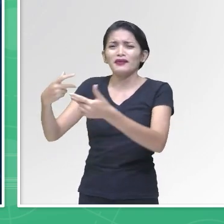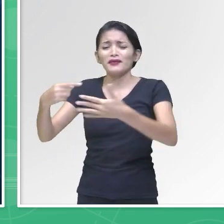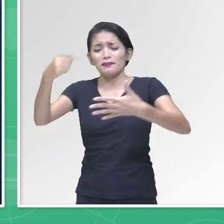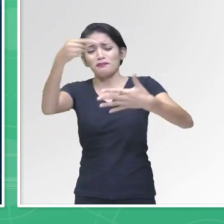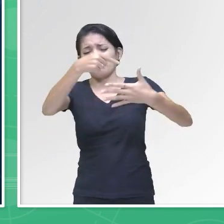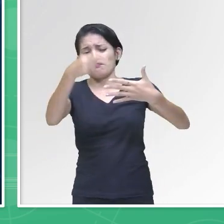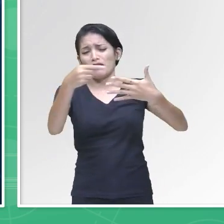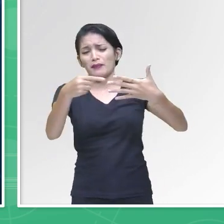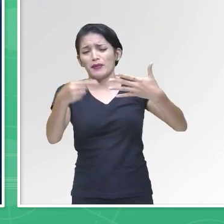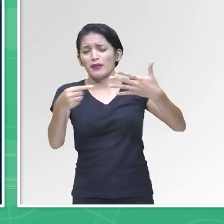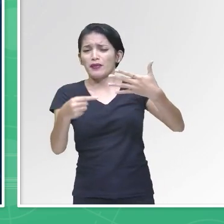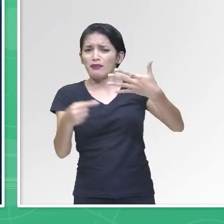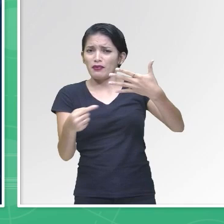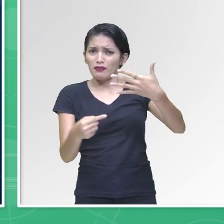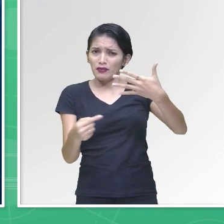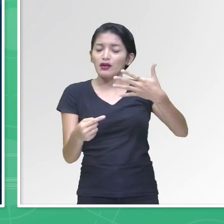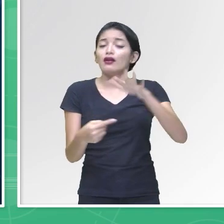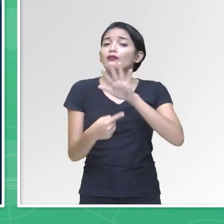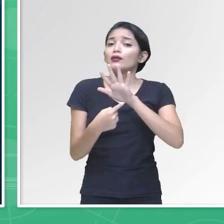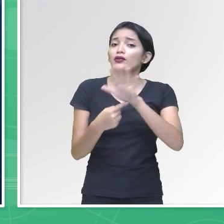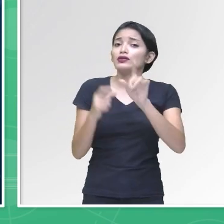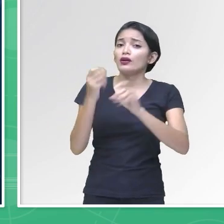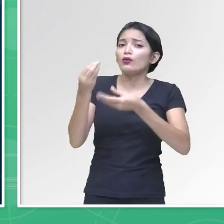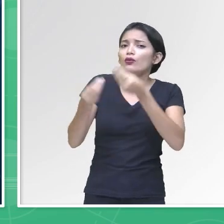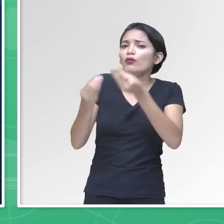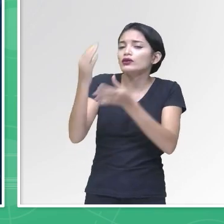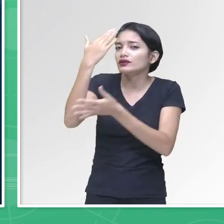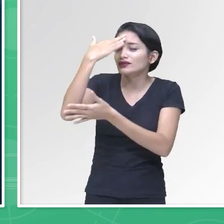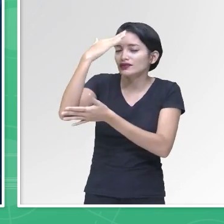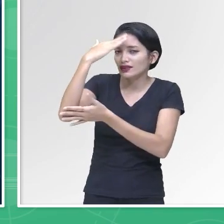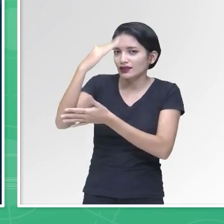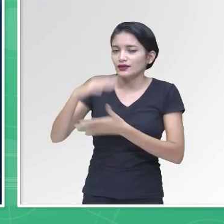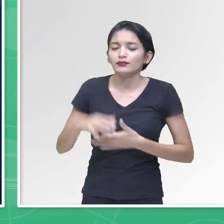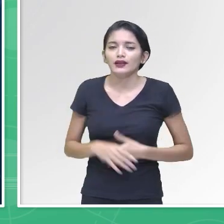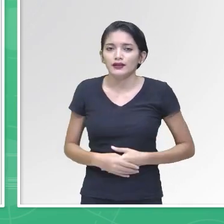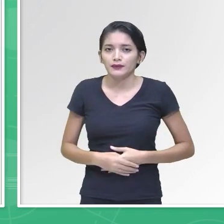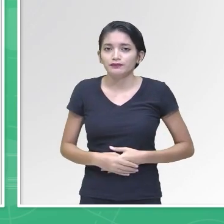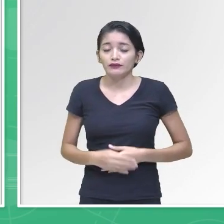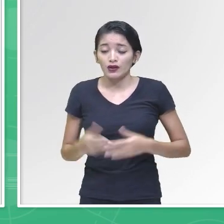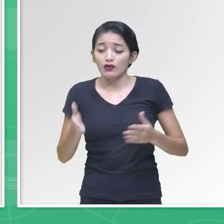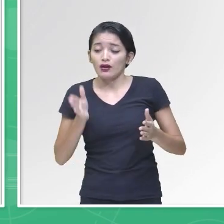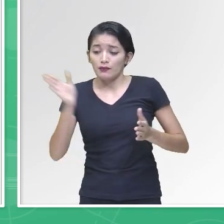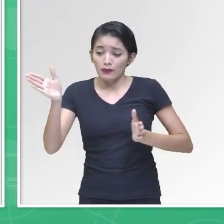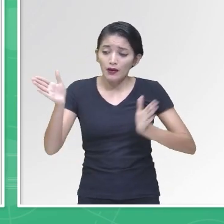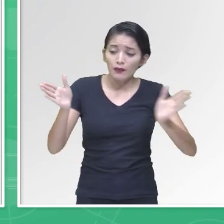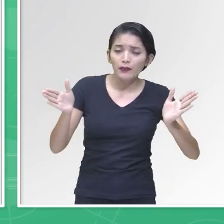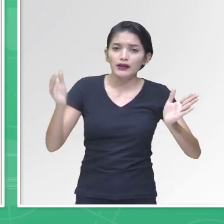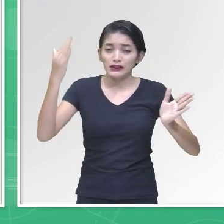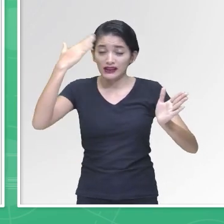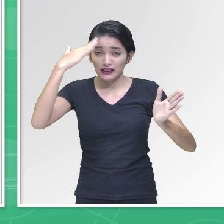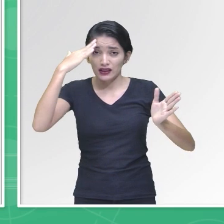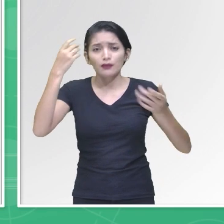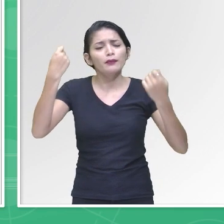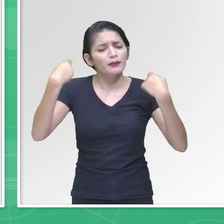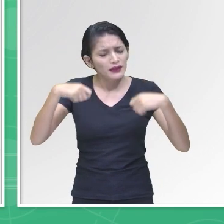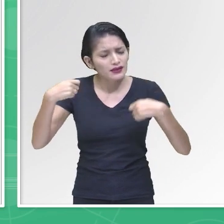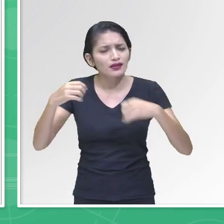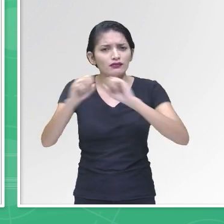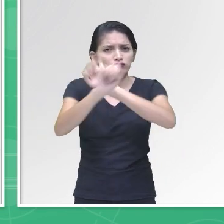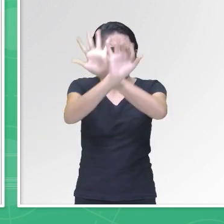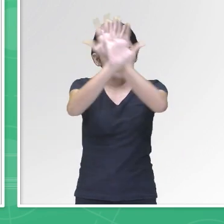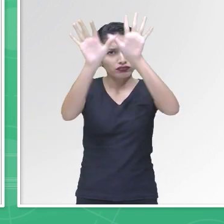que contribuem para esse entendimento. Essas duas perspectivas, elas têm que ser entendidas